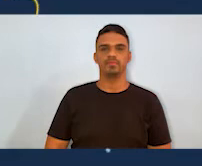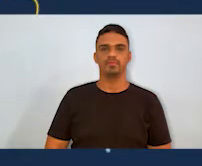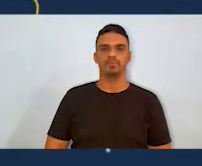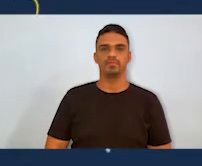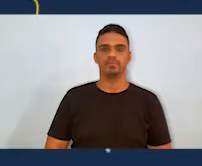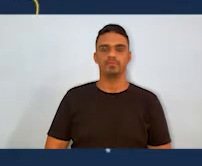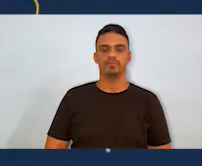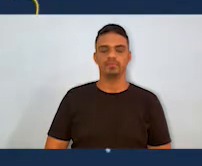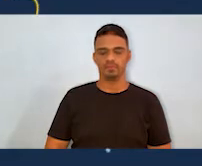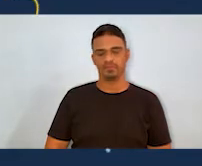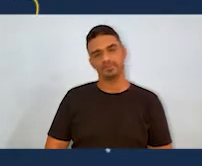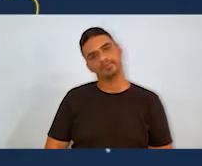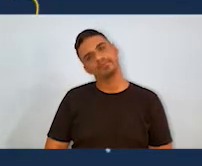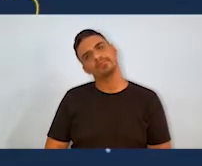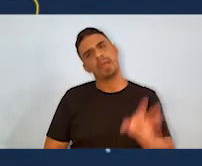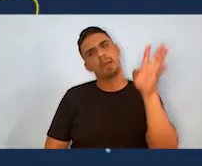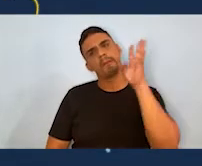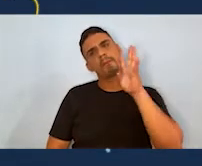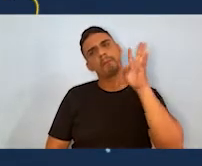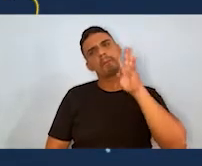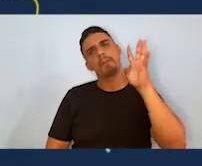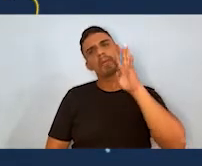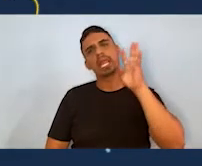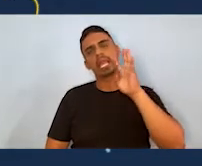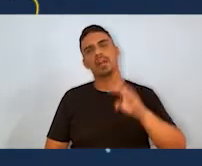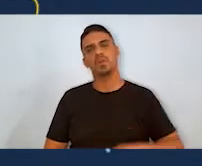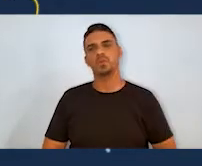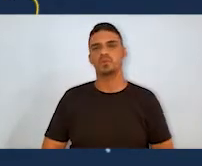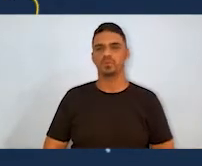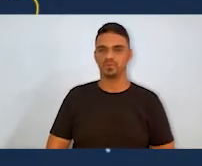ferramenta de dithering. A ferramenta de dithering é bem legal.